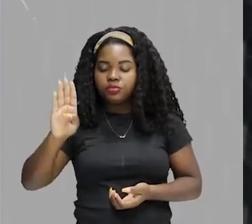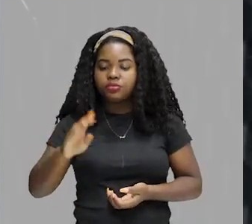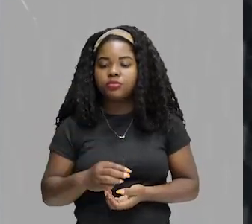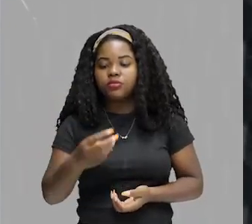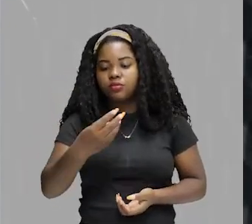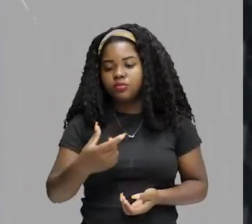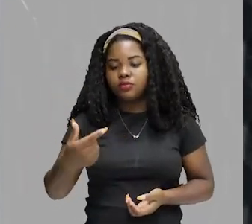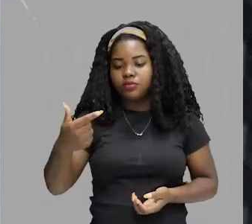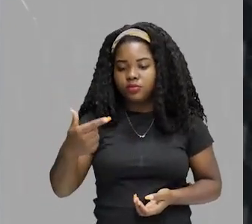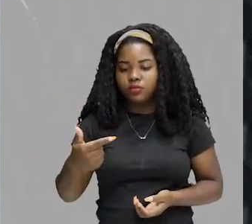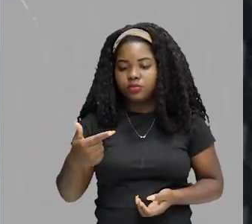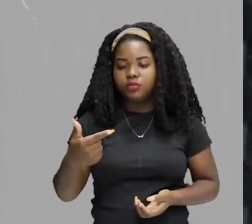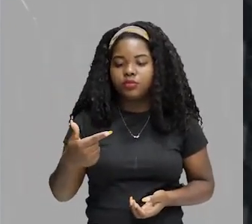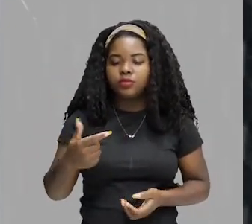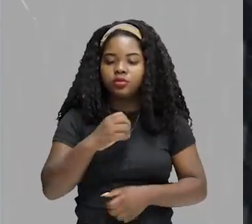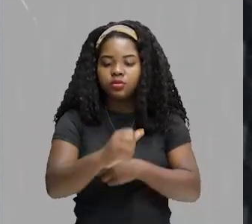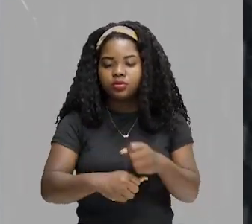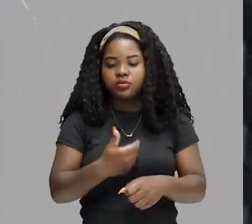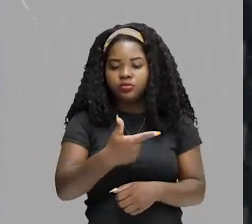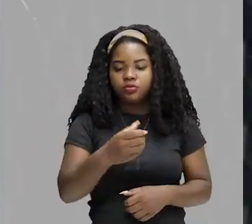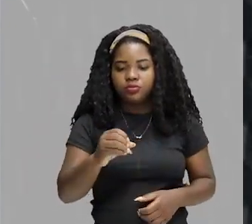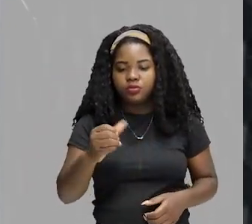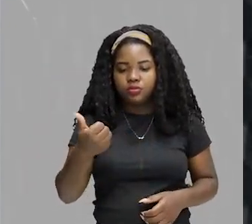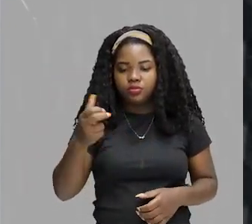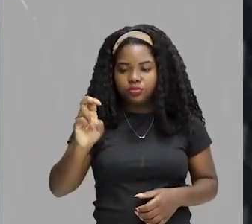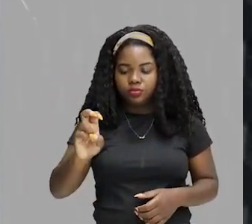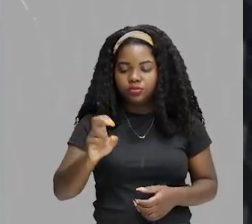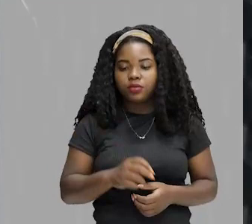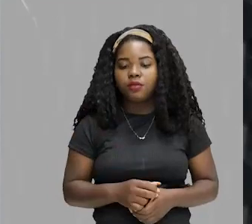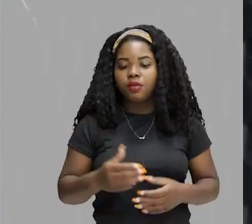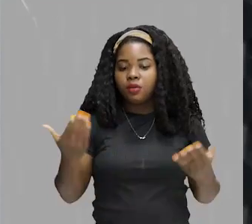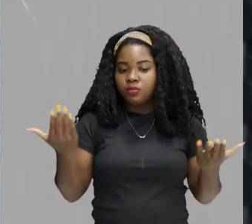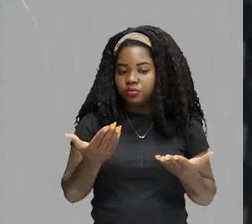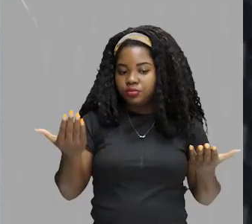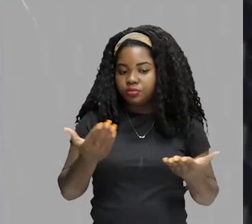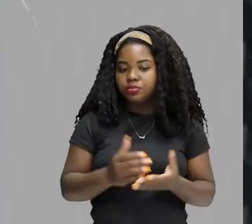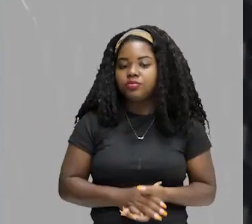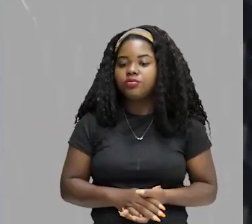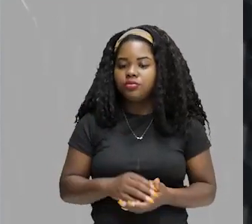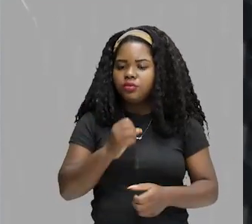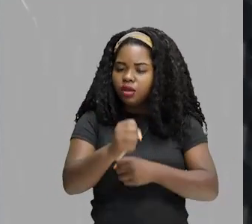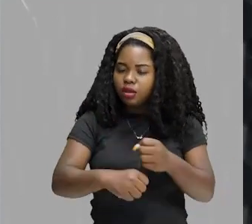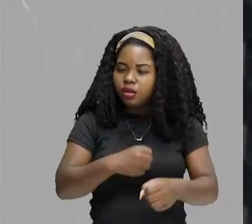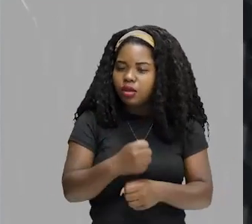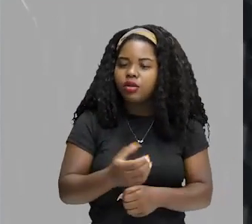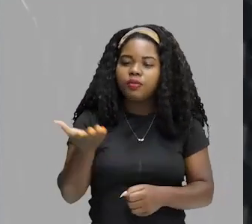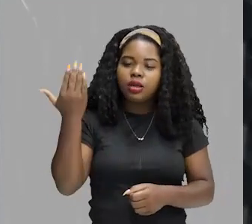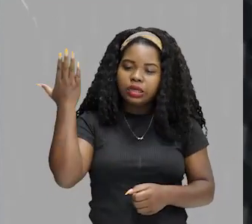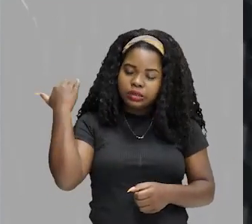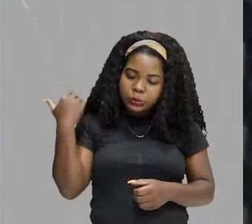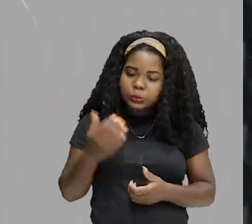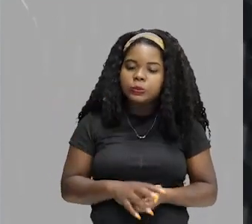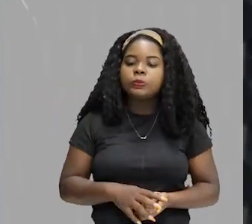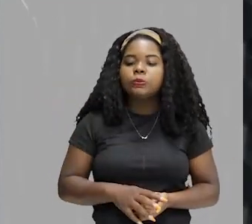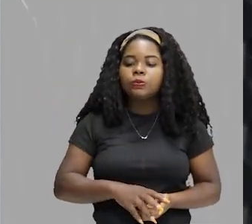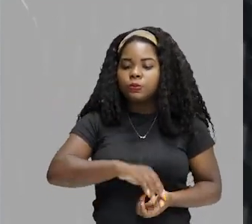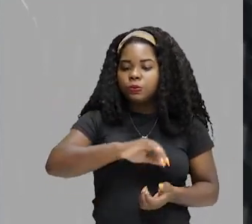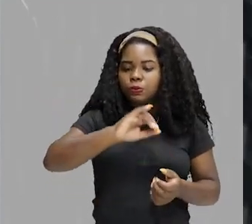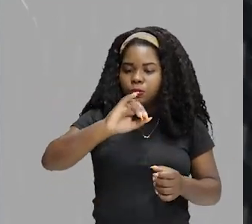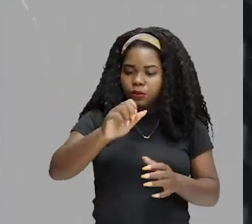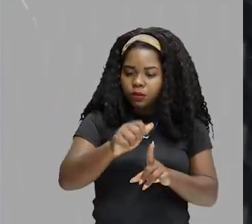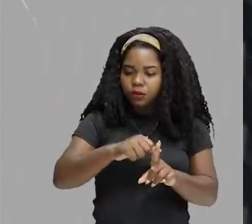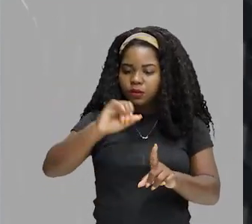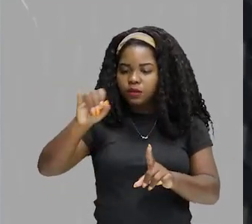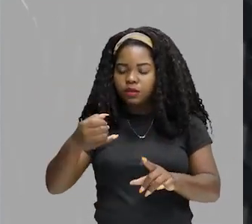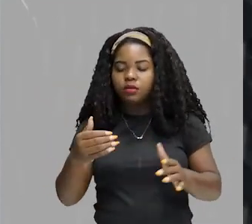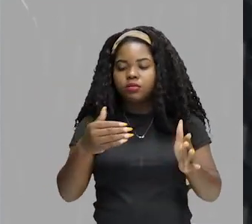32 horas em 2015, somente esse ano passado, na verdade, de janeiro a maio, foi uma